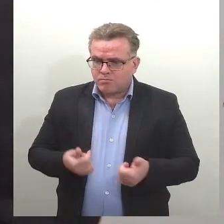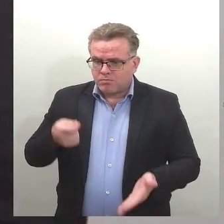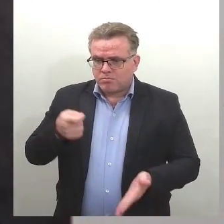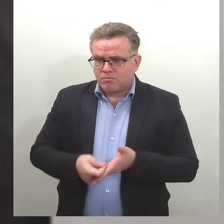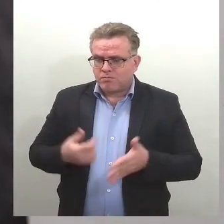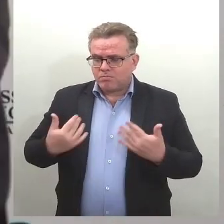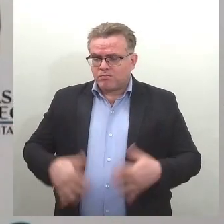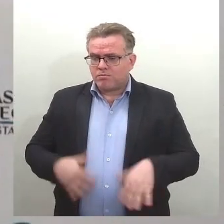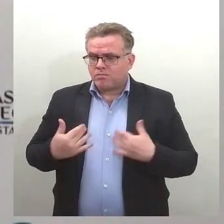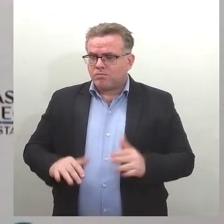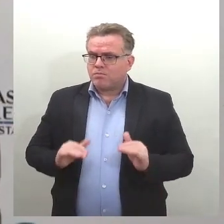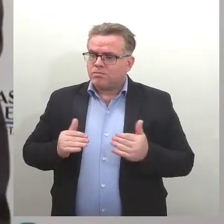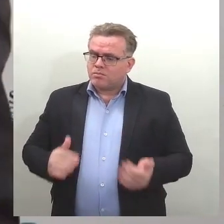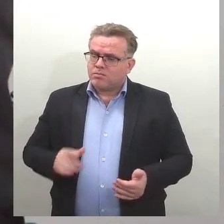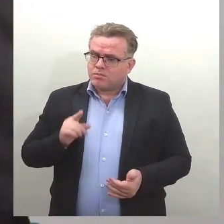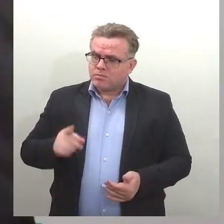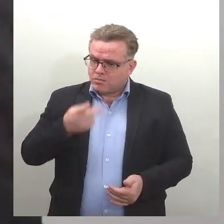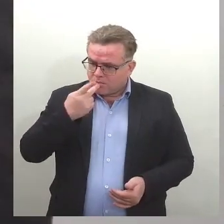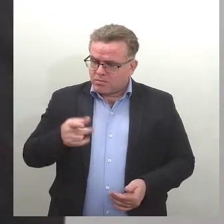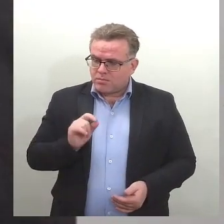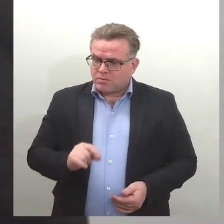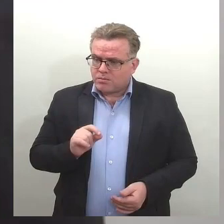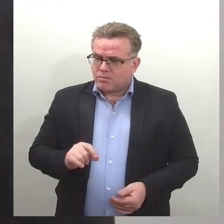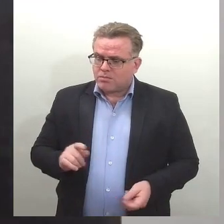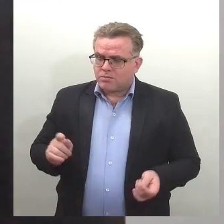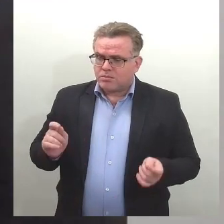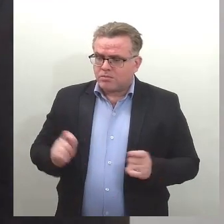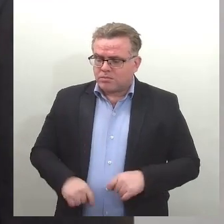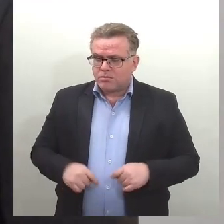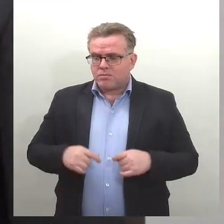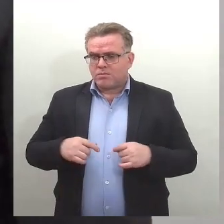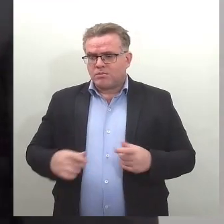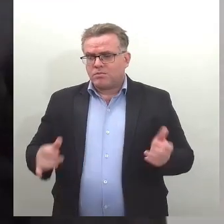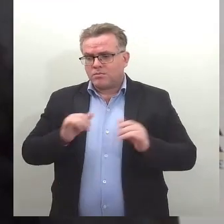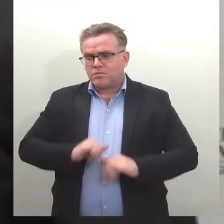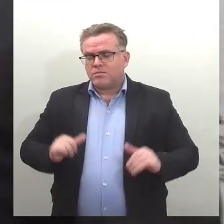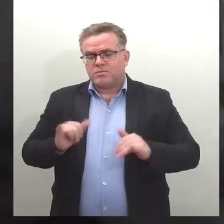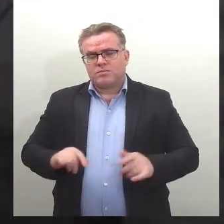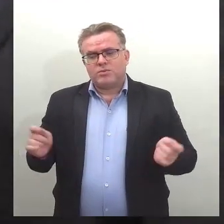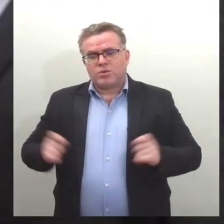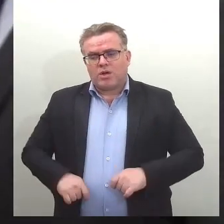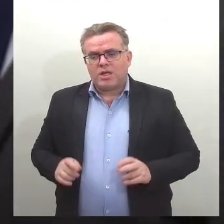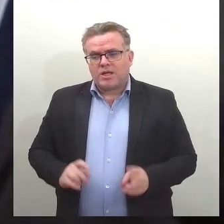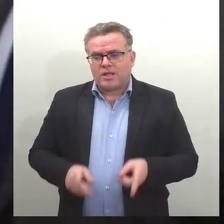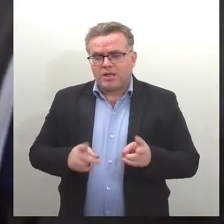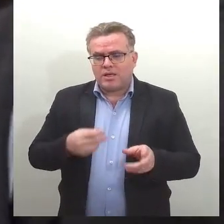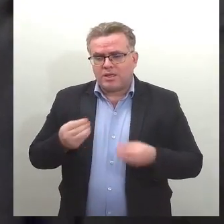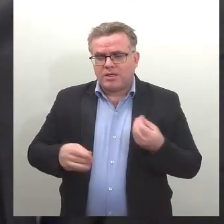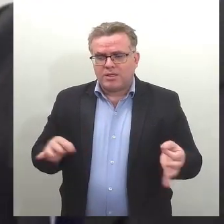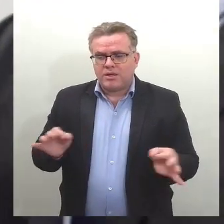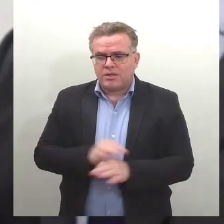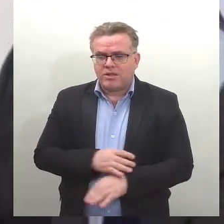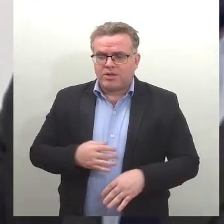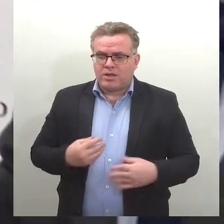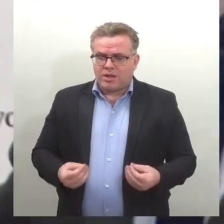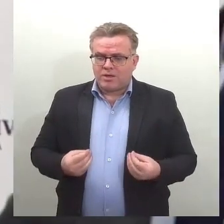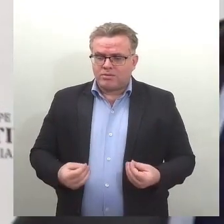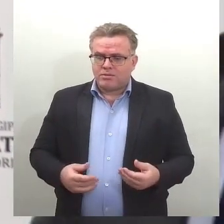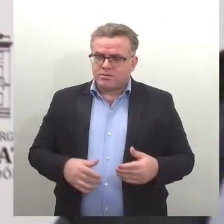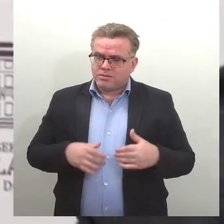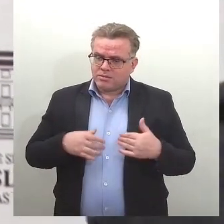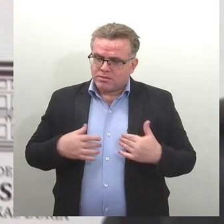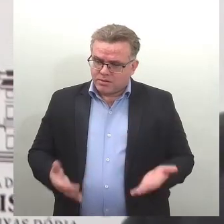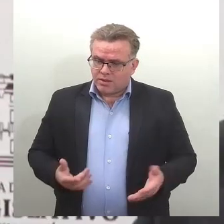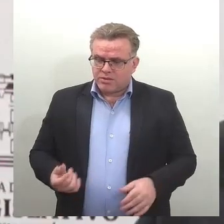esse assunto. A senhora recebe essa notícia como? Sim, a nossa mandata, né, a gente sempre tem diálogo com a sociedade